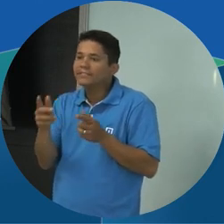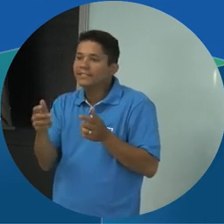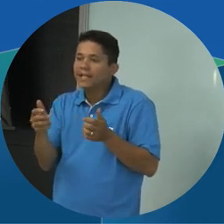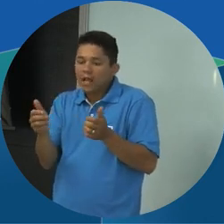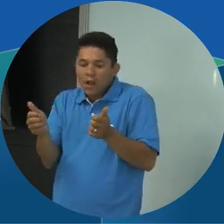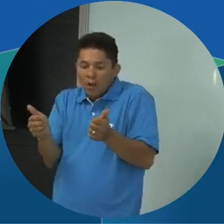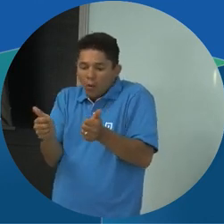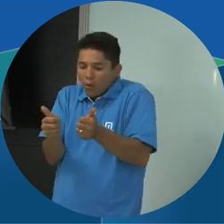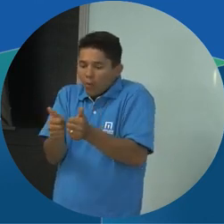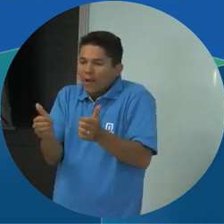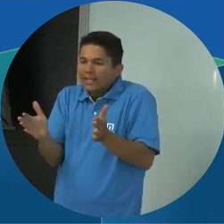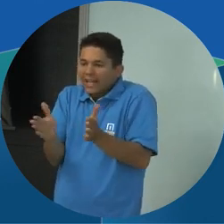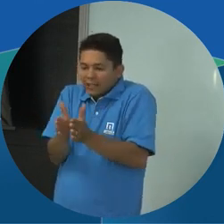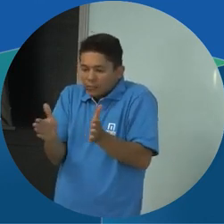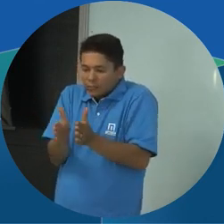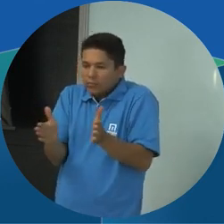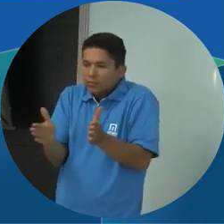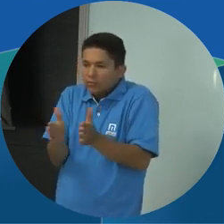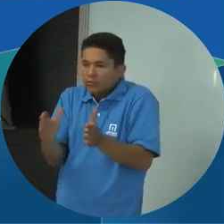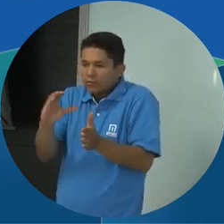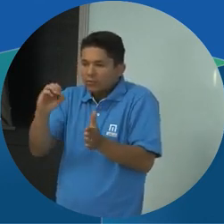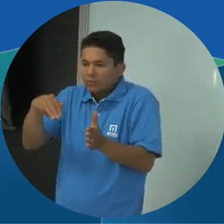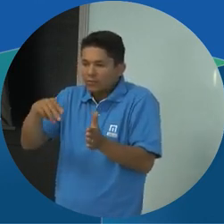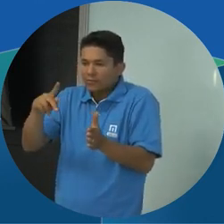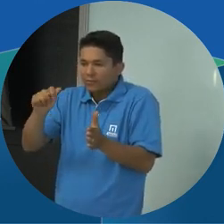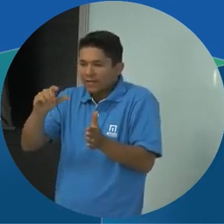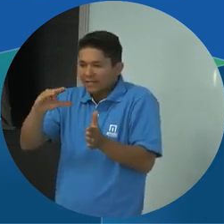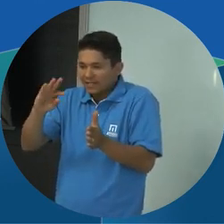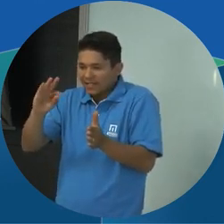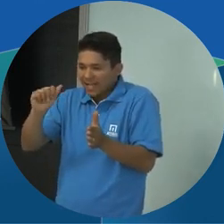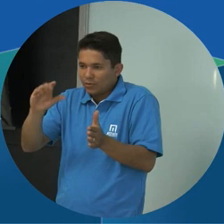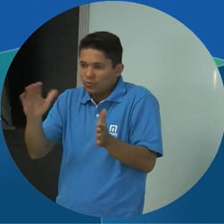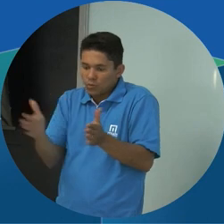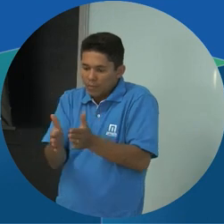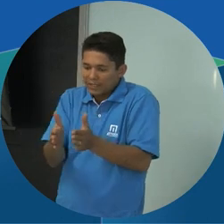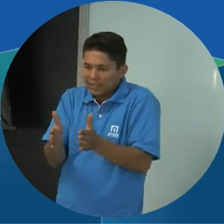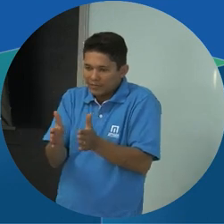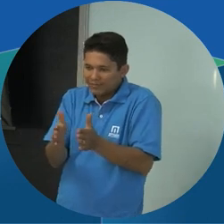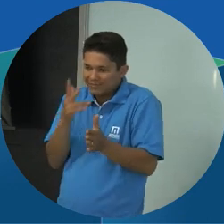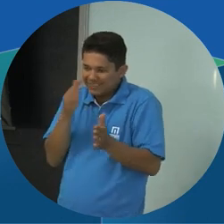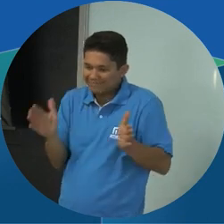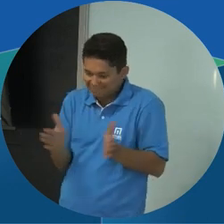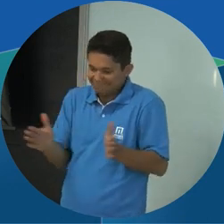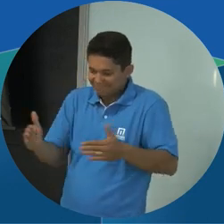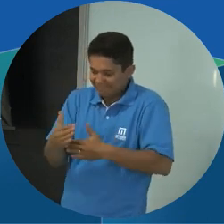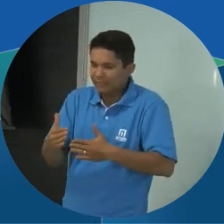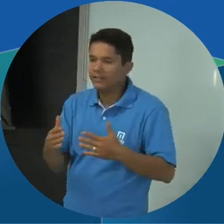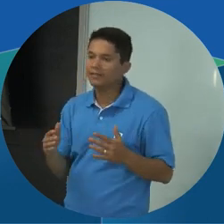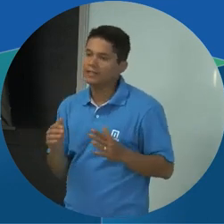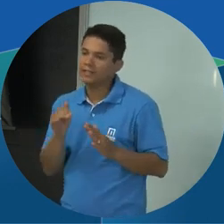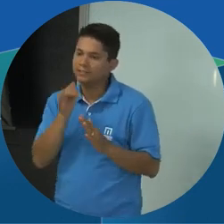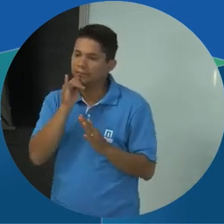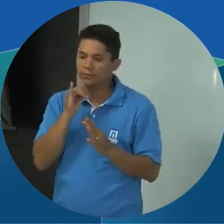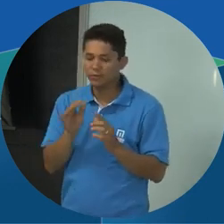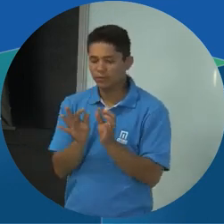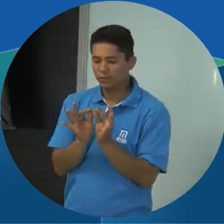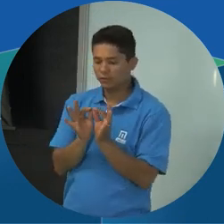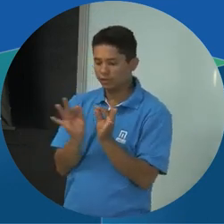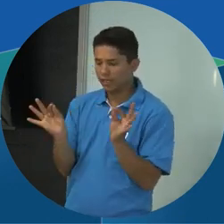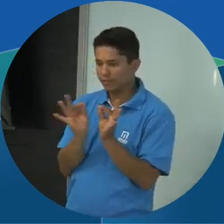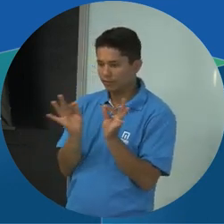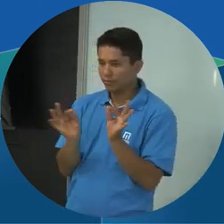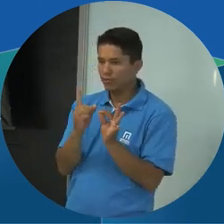compactado é o quê? 3,5 vezes o tamanho do núcleo. Tem um diâmetro de 1 milímetro, o núcleo de